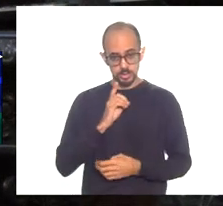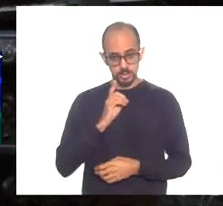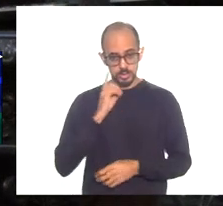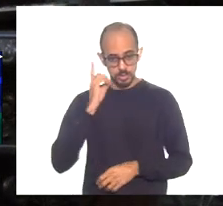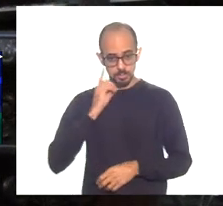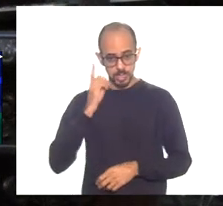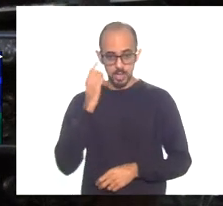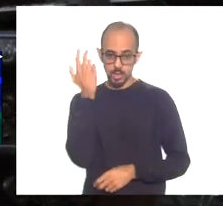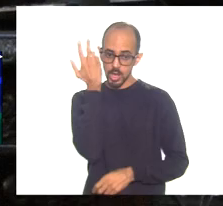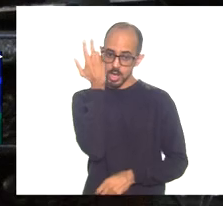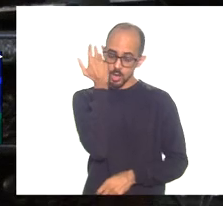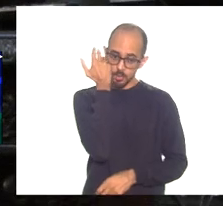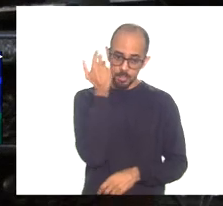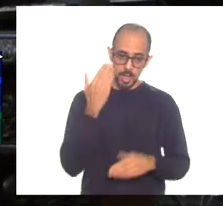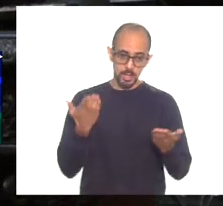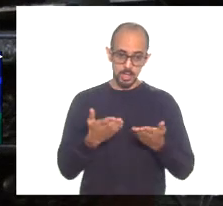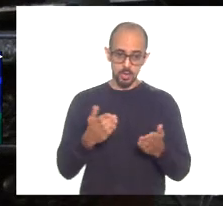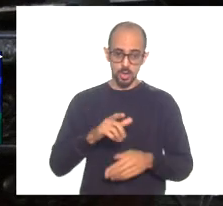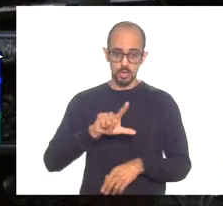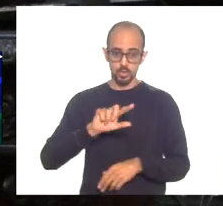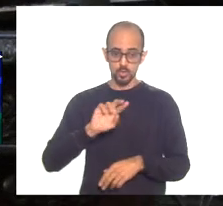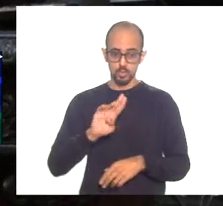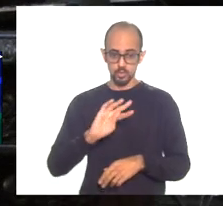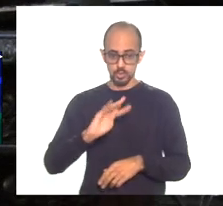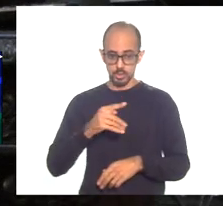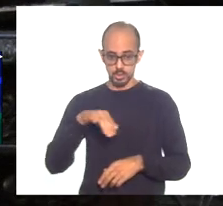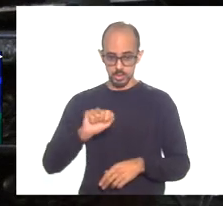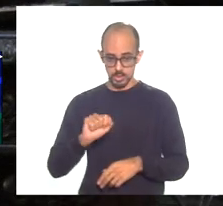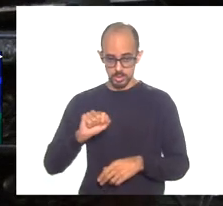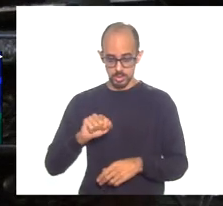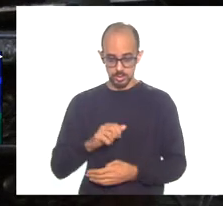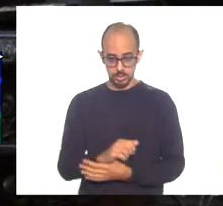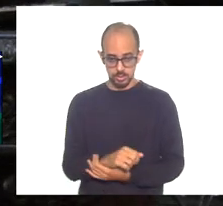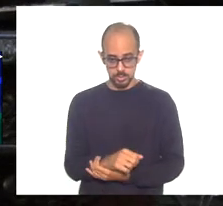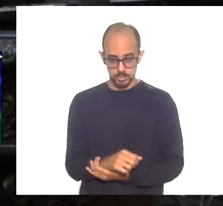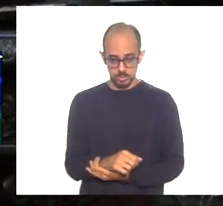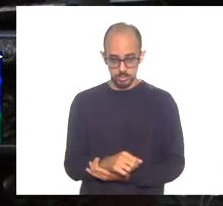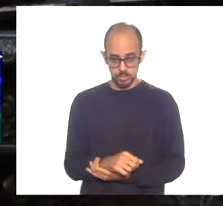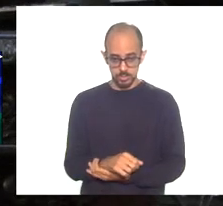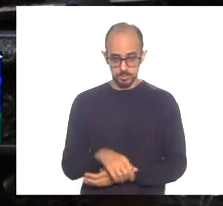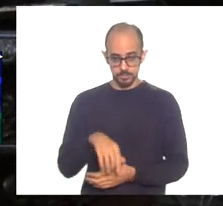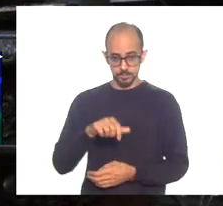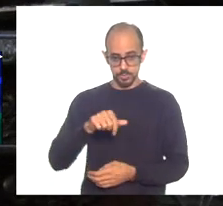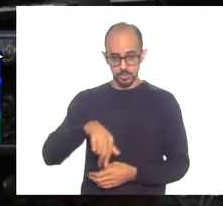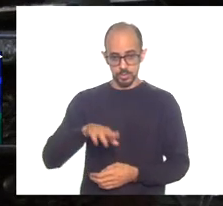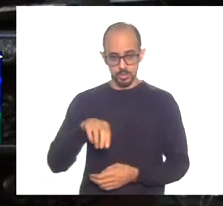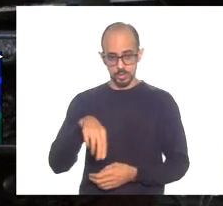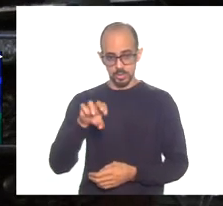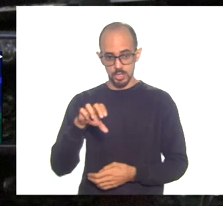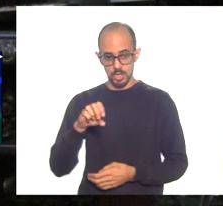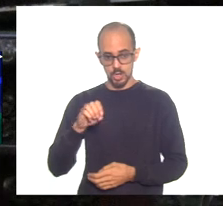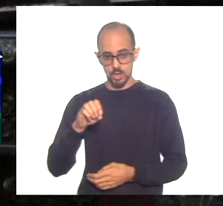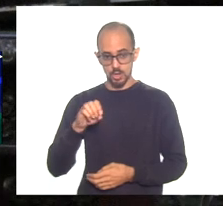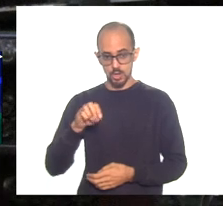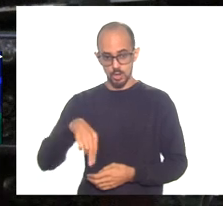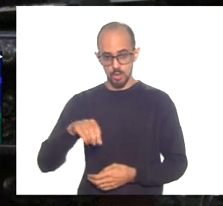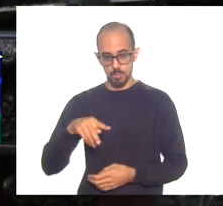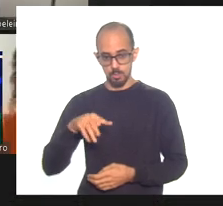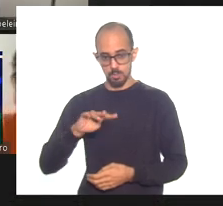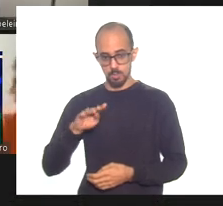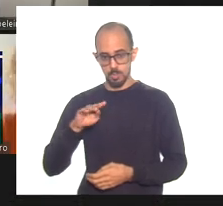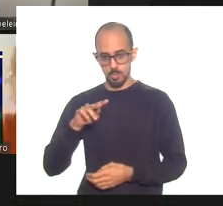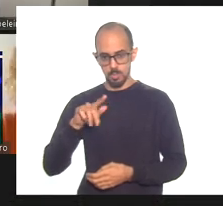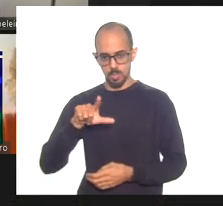ele o mar e agora Lucinha sua ascendência quiser se inscrever Eu também ok senhor presidente